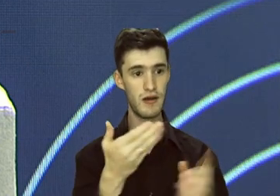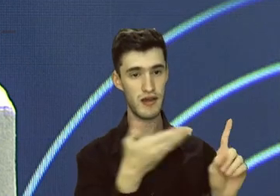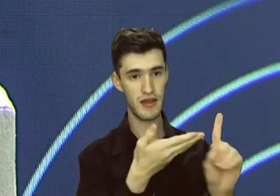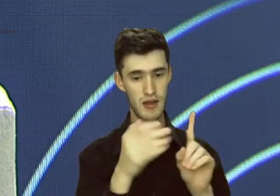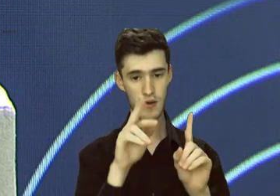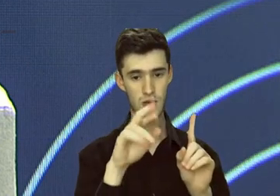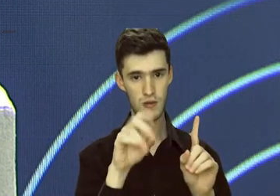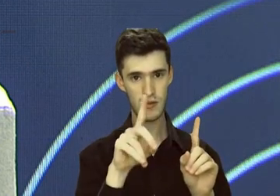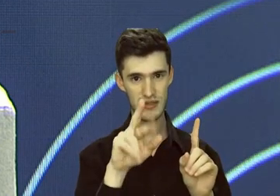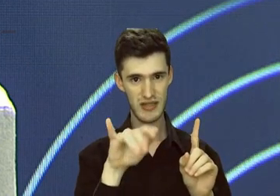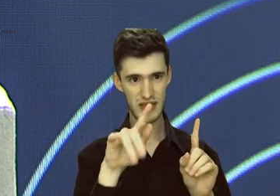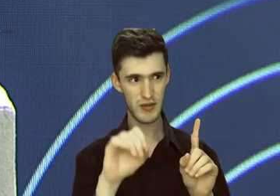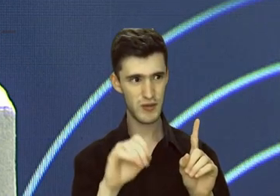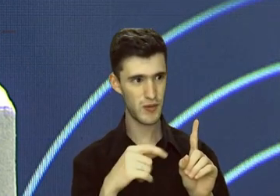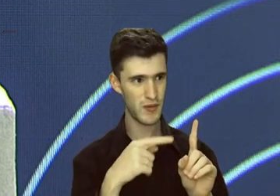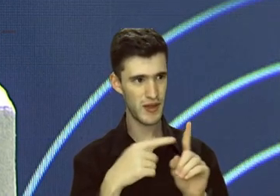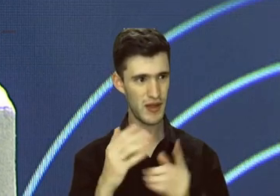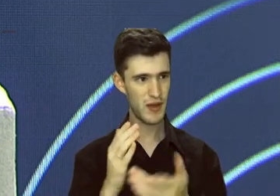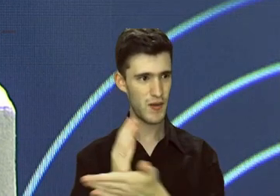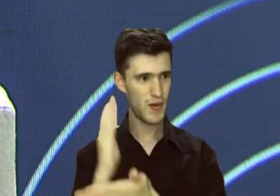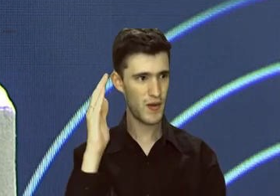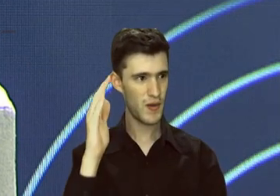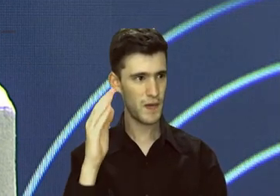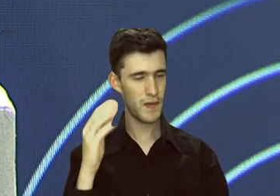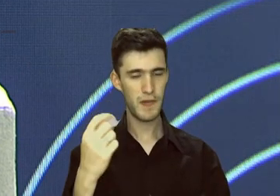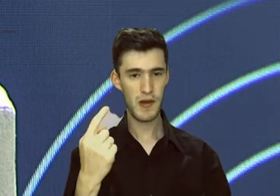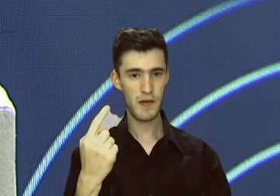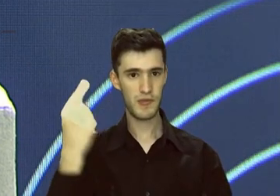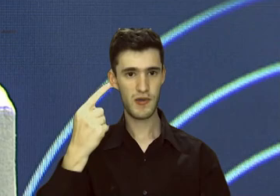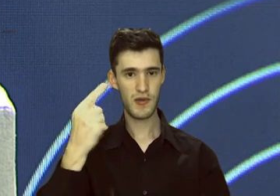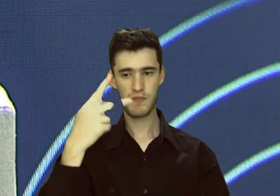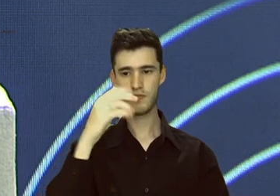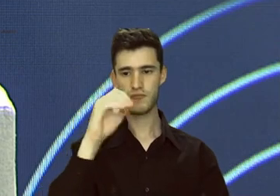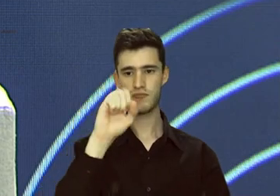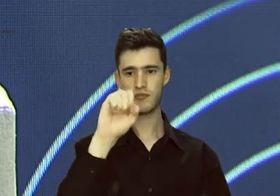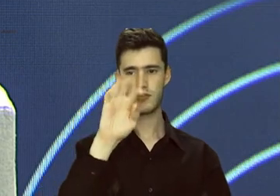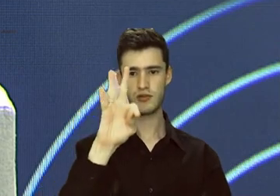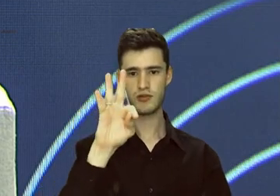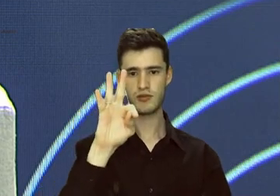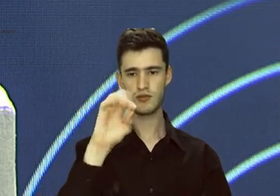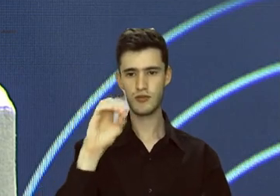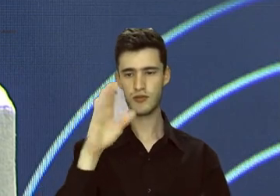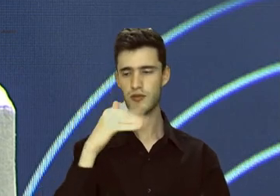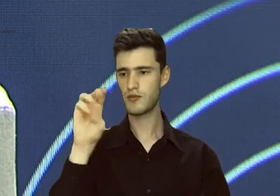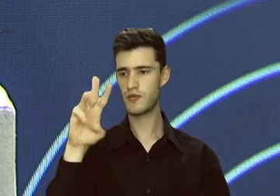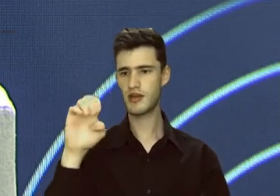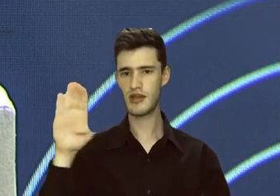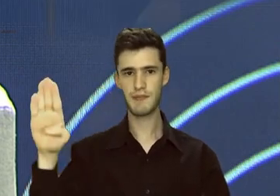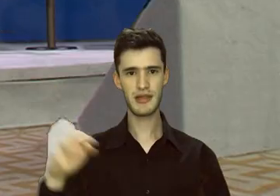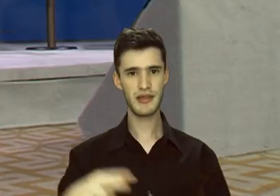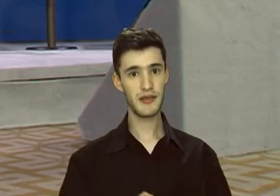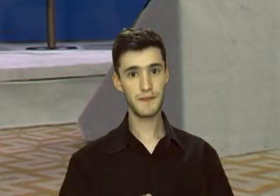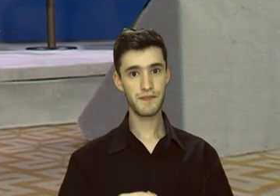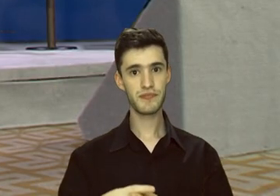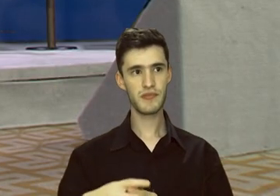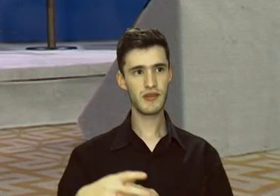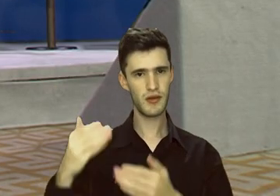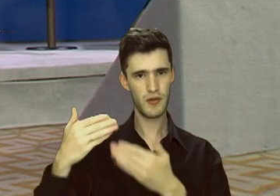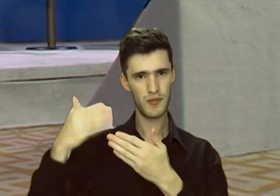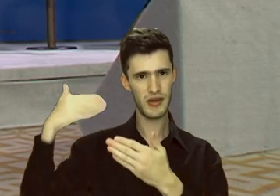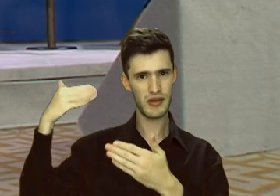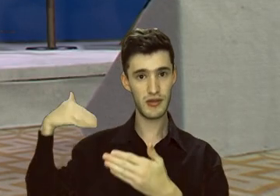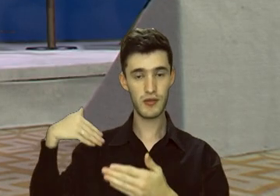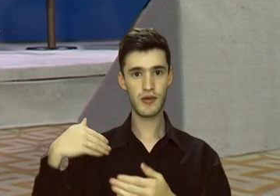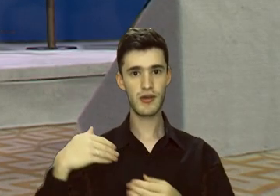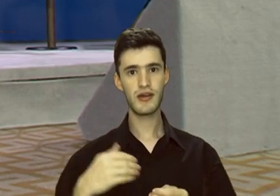no Beck um do boos Kleber exatamente cinco anos atrás e a gente conseguiu ver todo esse crescimento né do outro lado do Muro aqui do